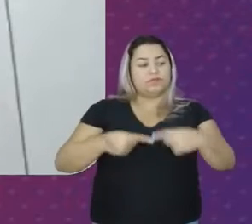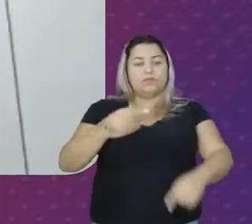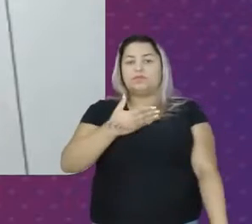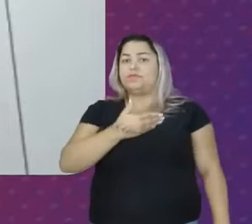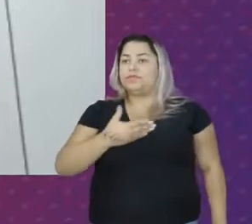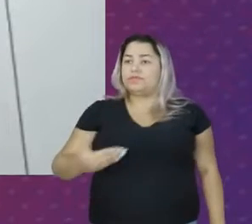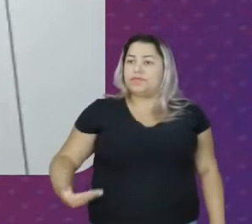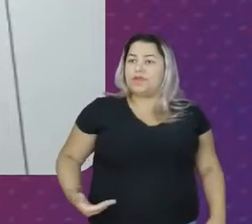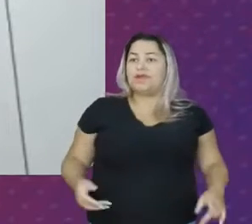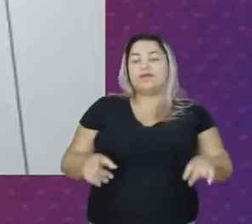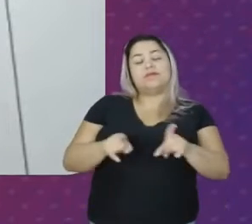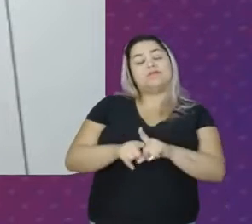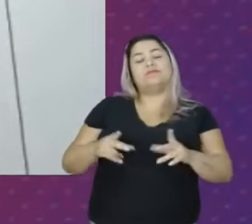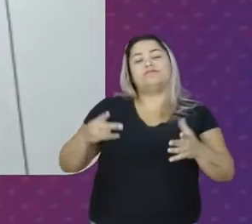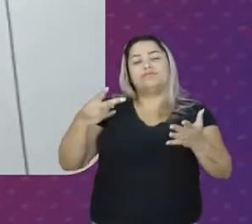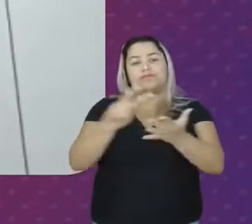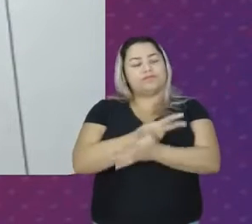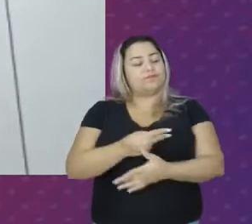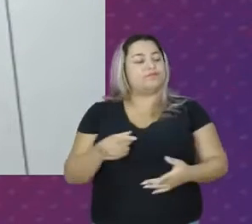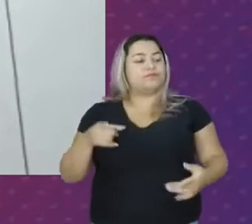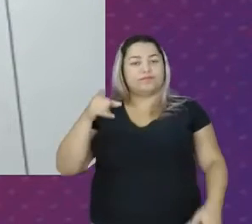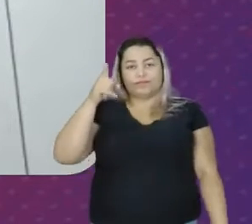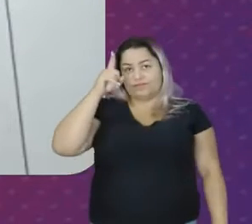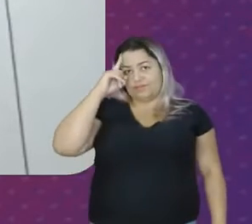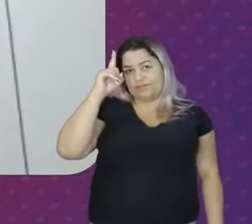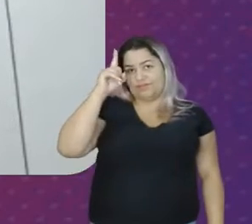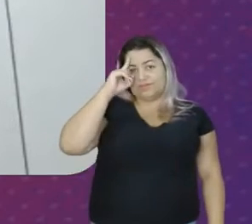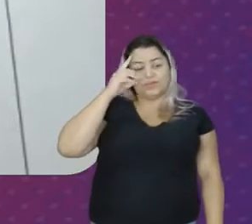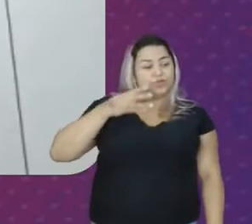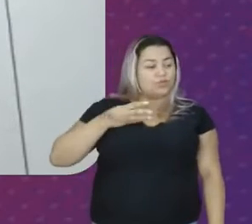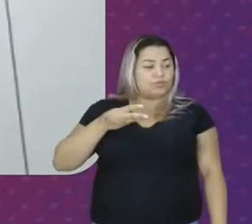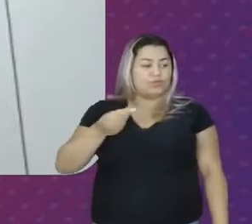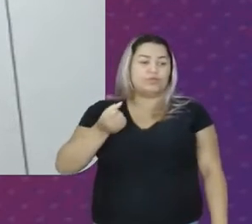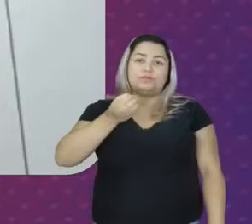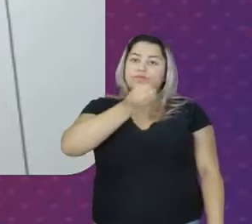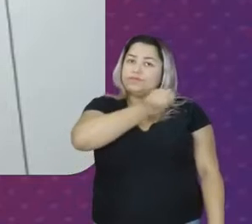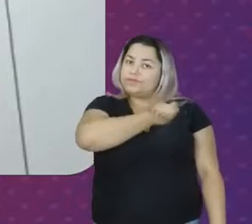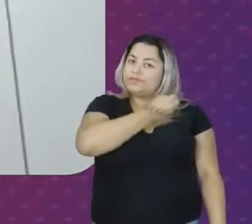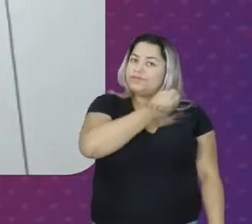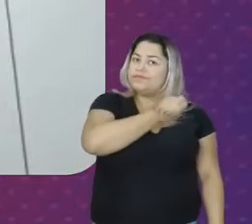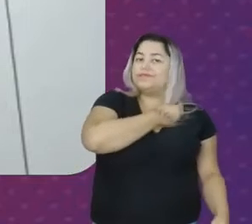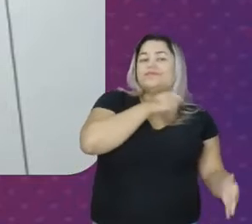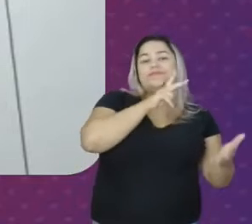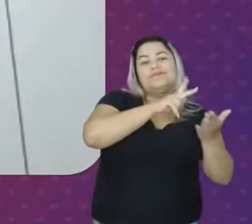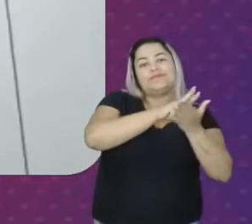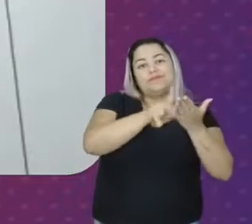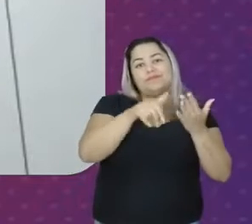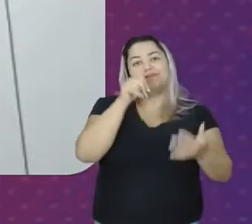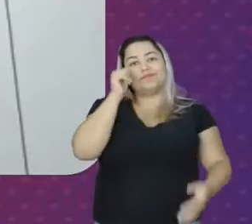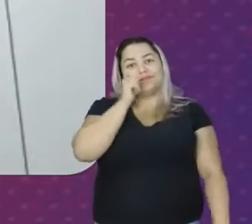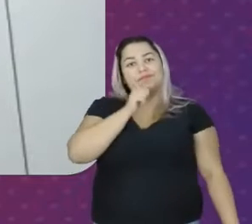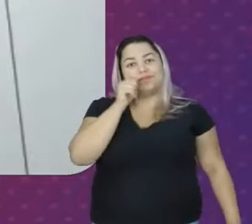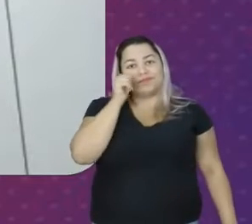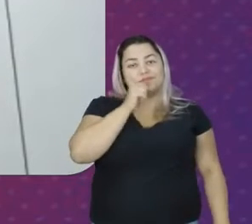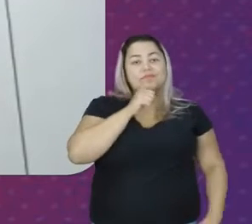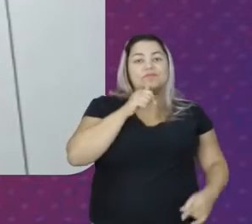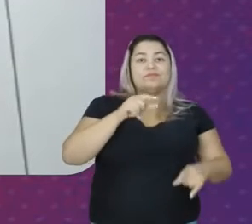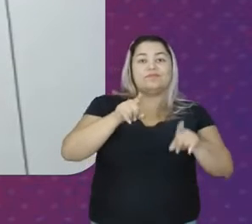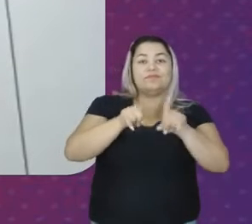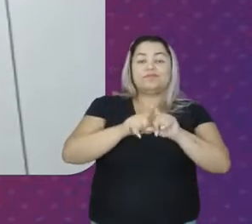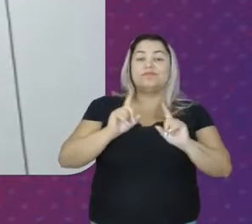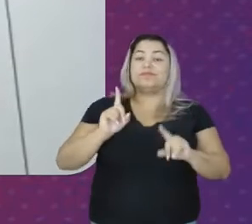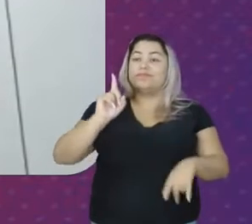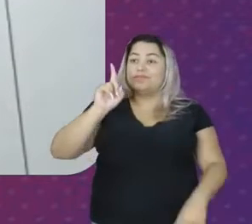e tem afetado cotidianamente, inúmeras vezes, diversas mulheres no exercício político,